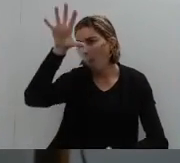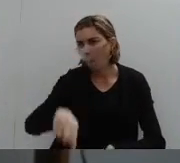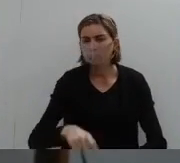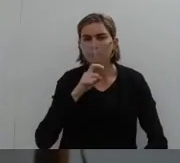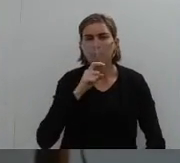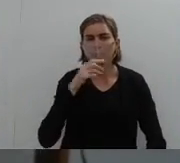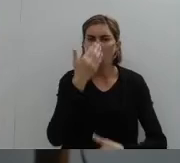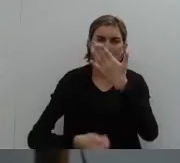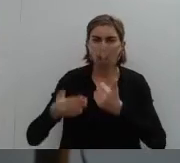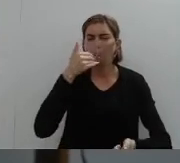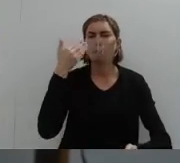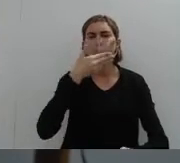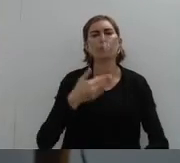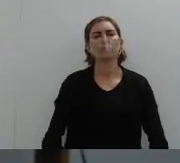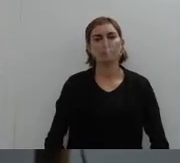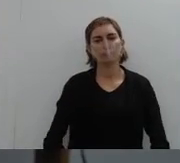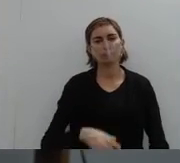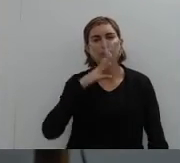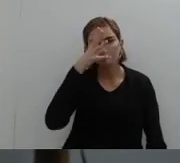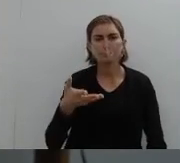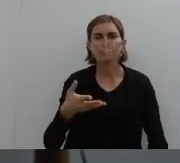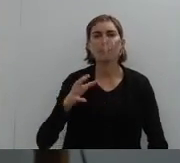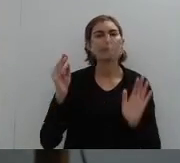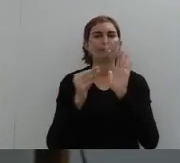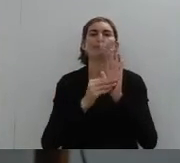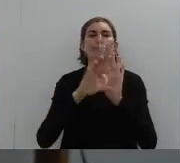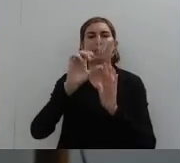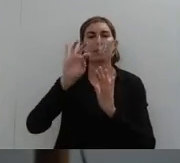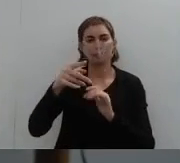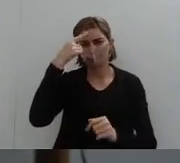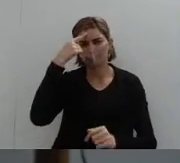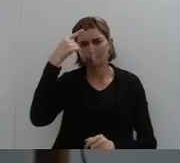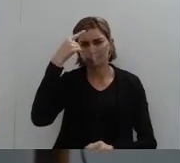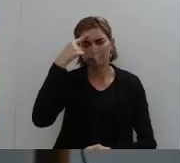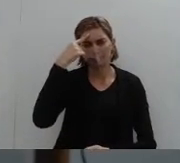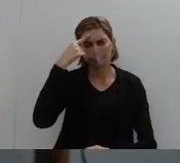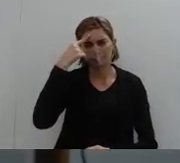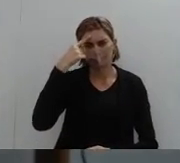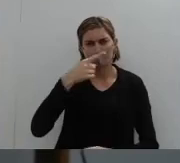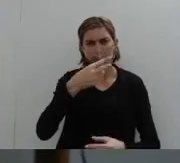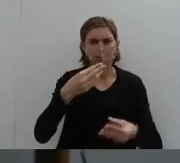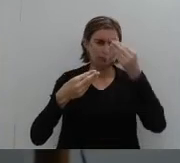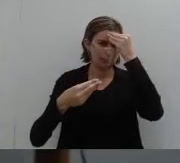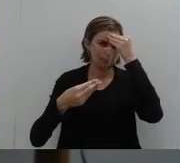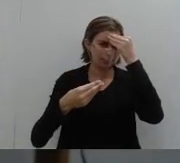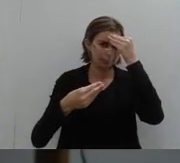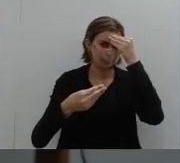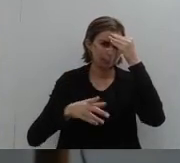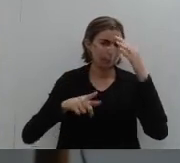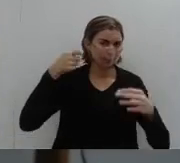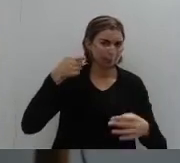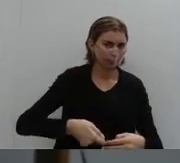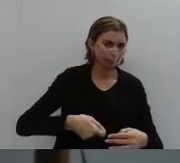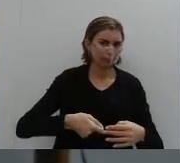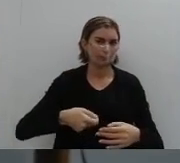noite. Não é verdade? Esse é o exemplo que Kant coloca. A racionalidade impõe uma coisa, ela é imperativa, ela